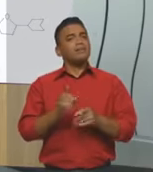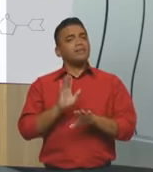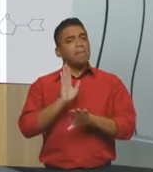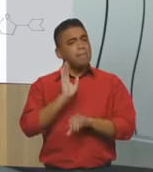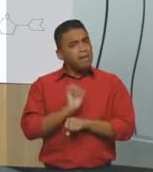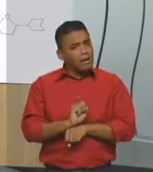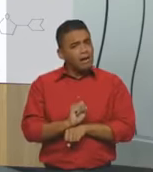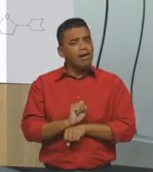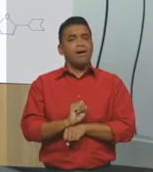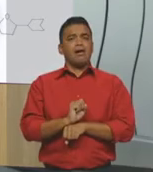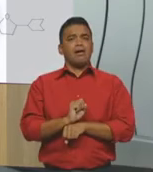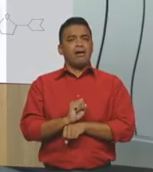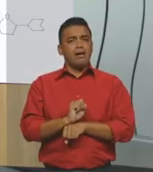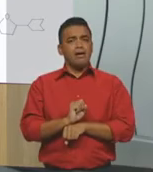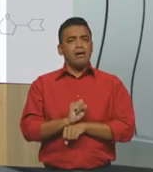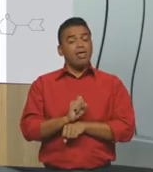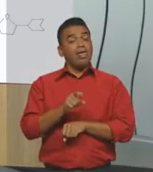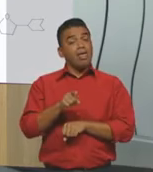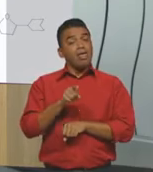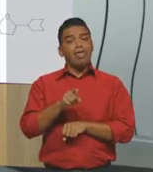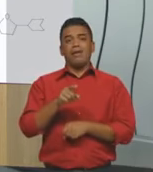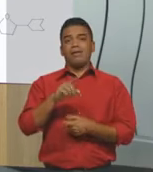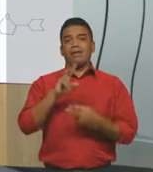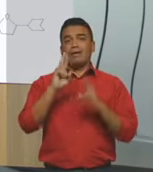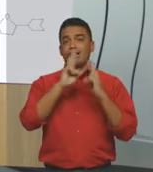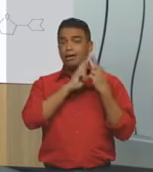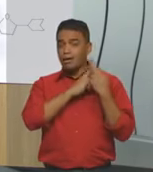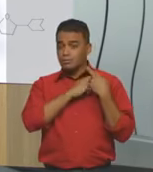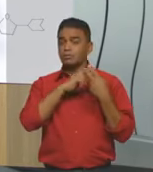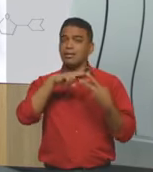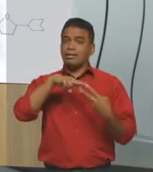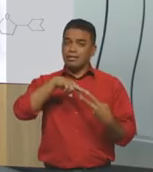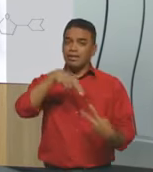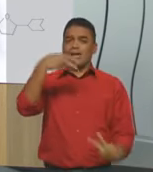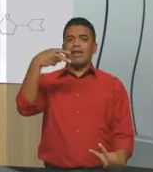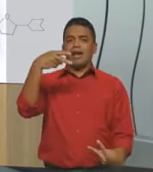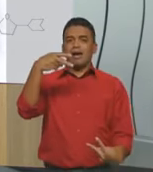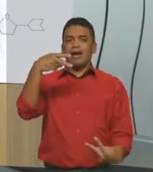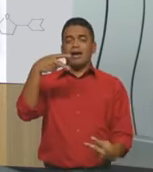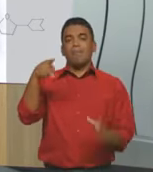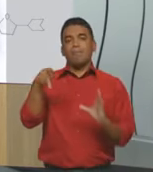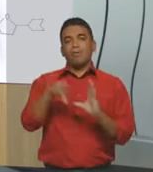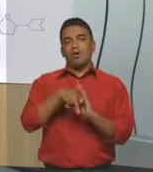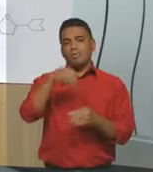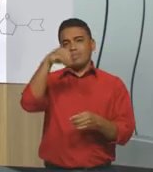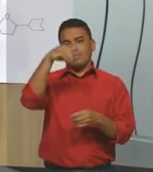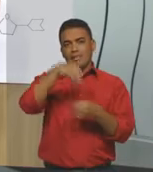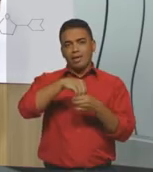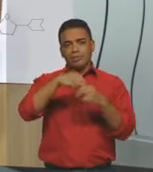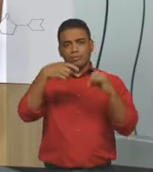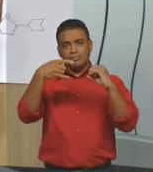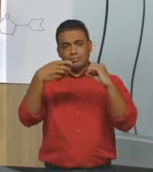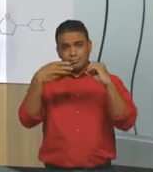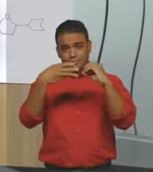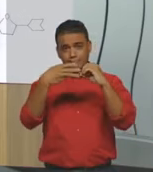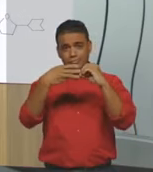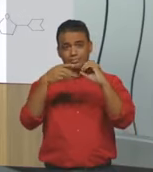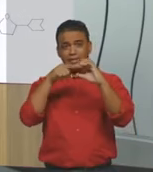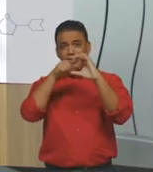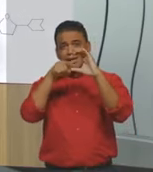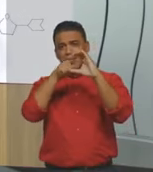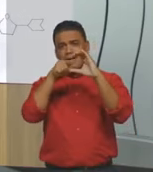isso. Então, isso tudo é o DNA, mas ele vai ficar no núcleo da célula. E esse